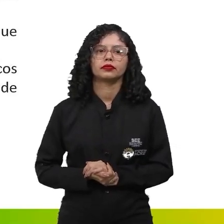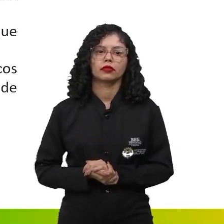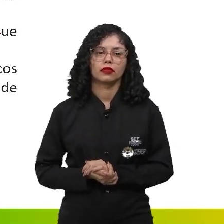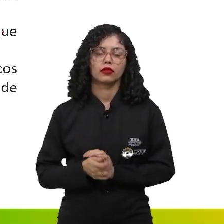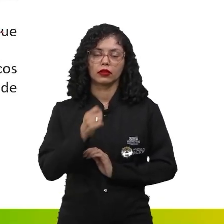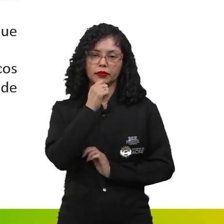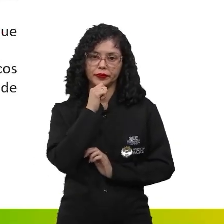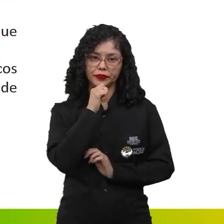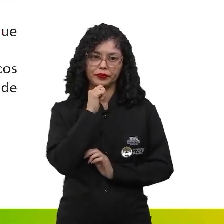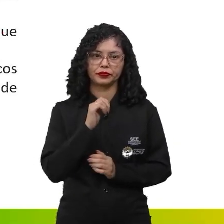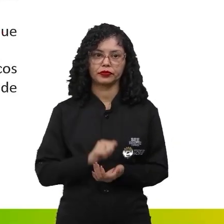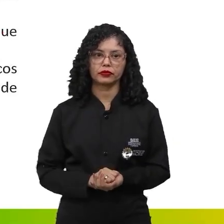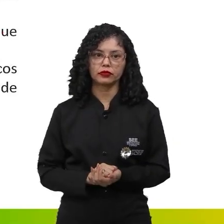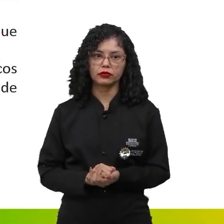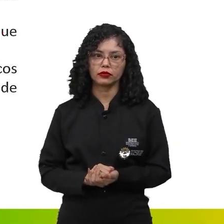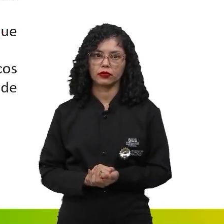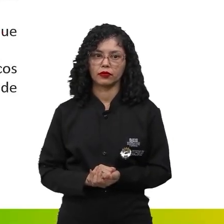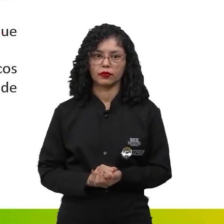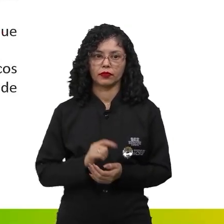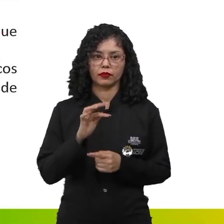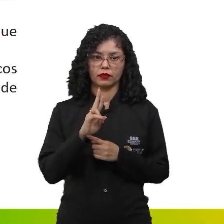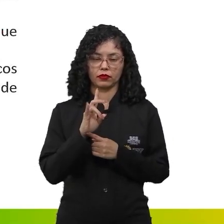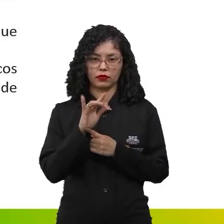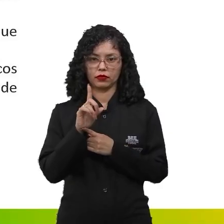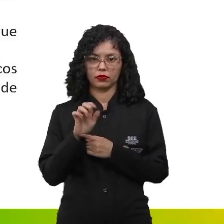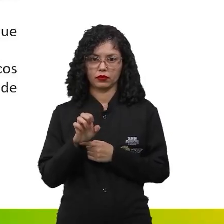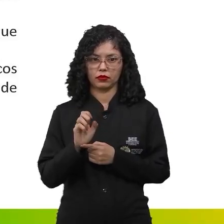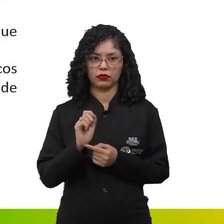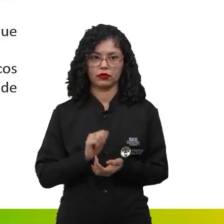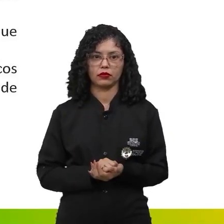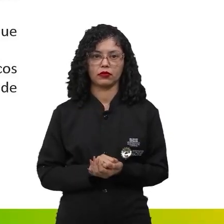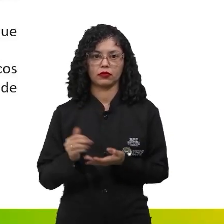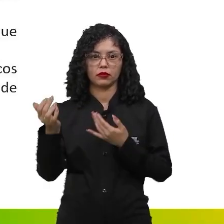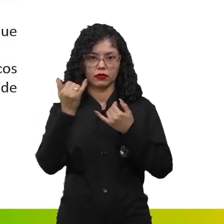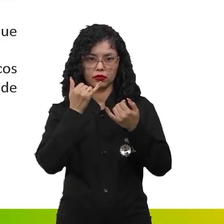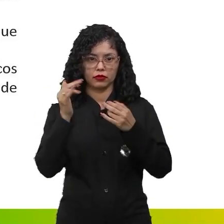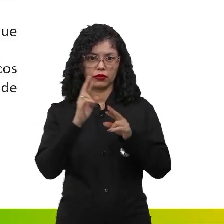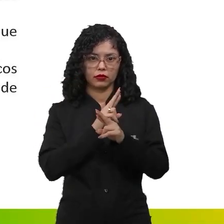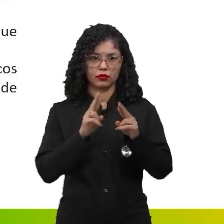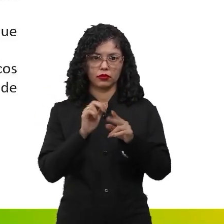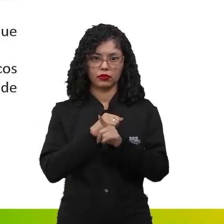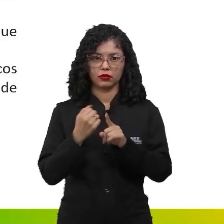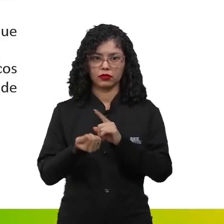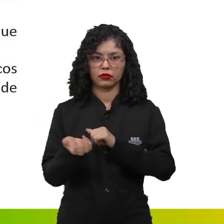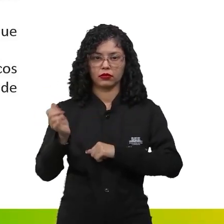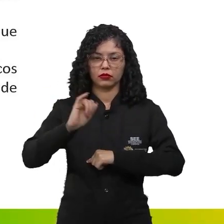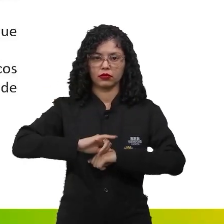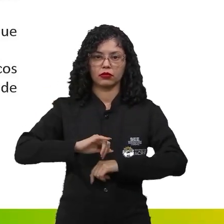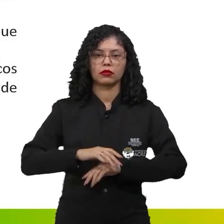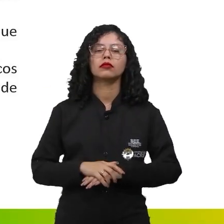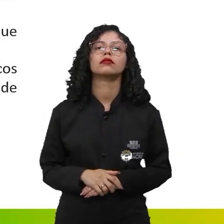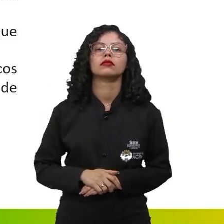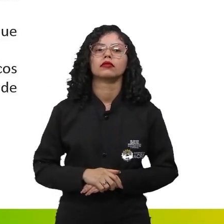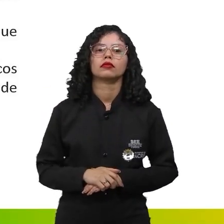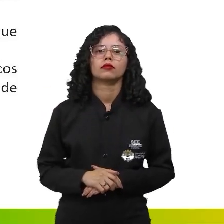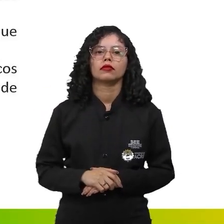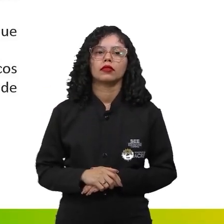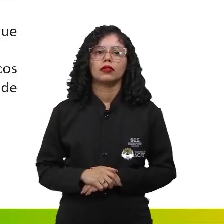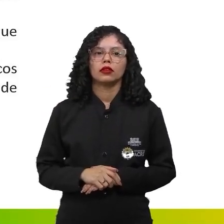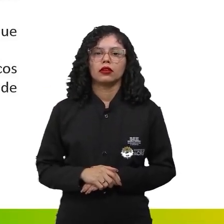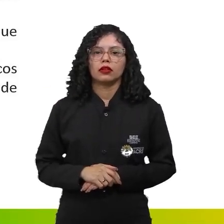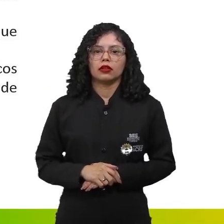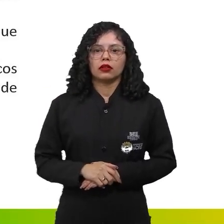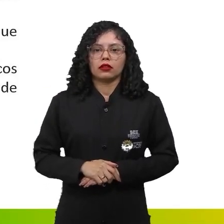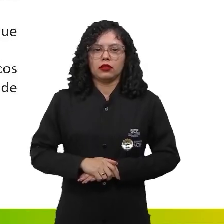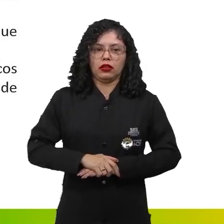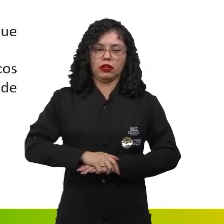globalização que preconiza a fluidez das informações, das relações sociais, do capital e dos produtos?